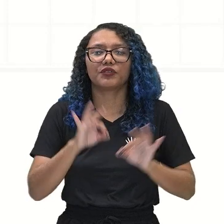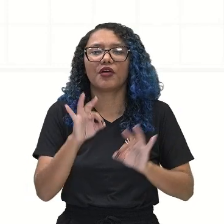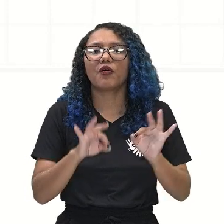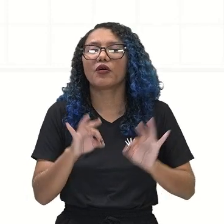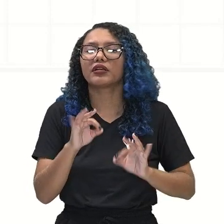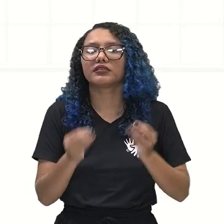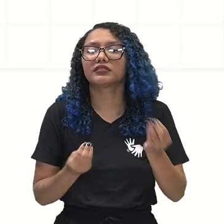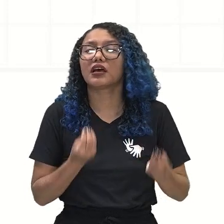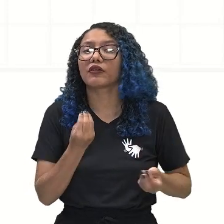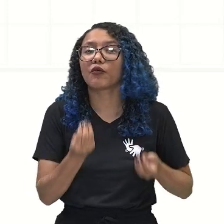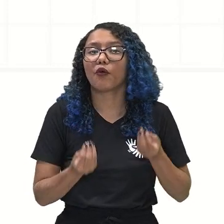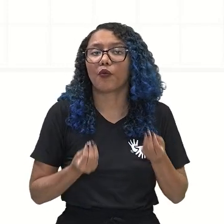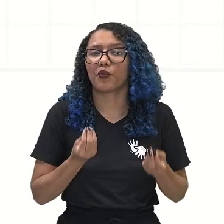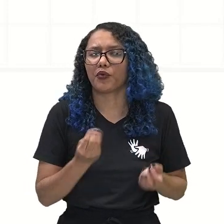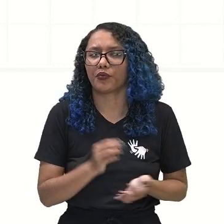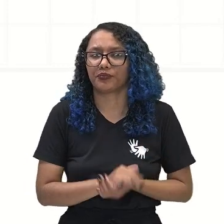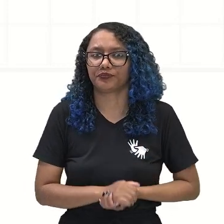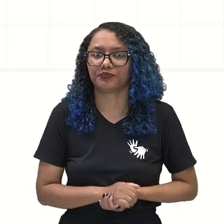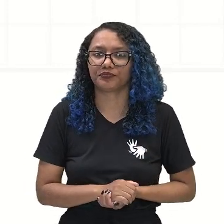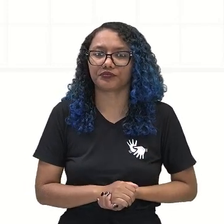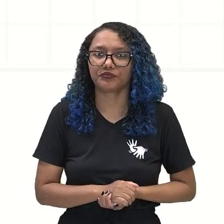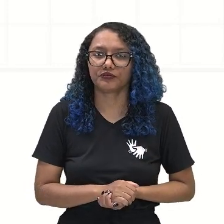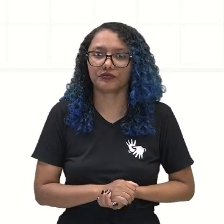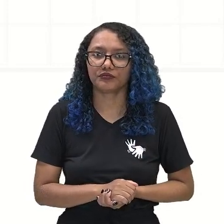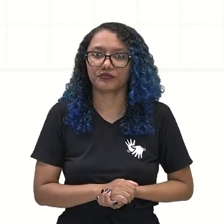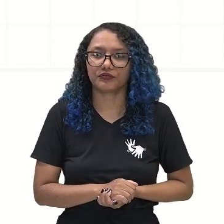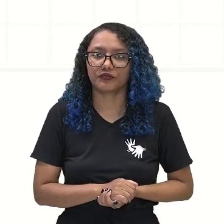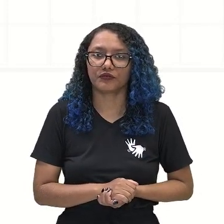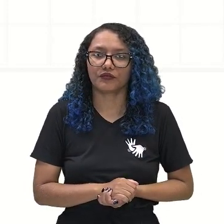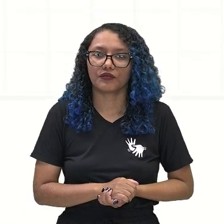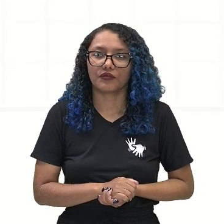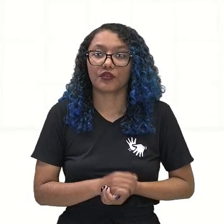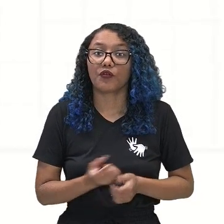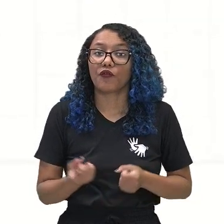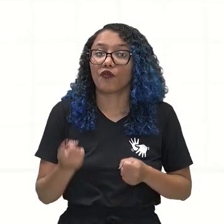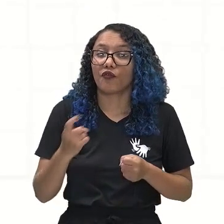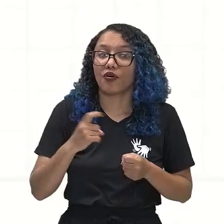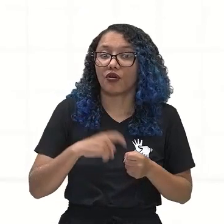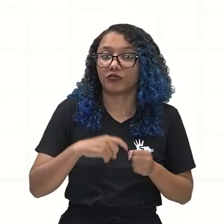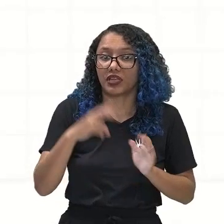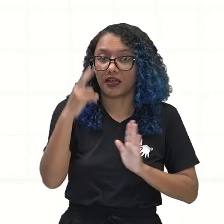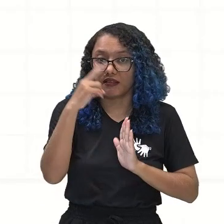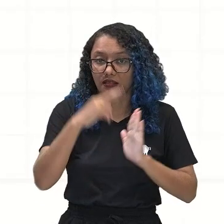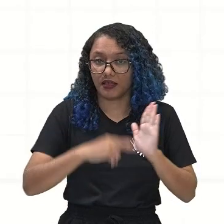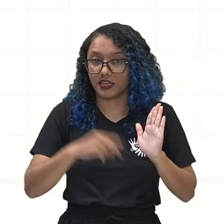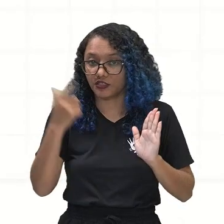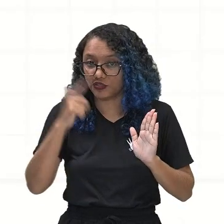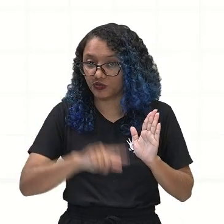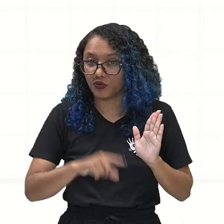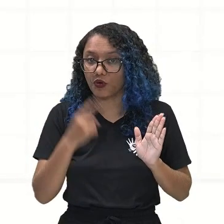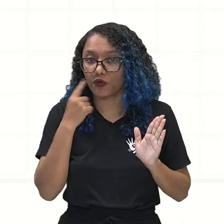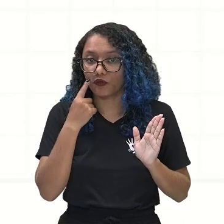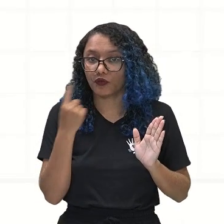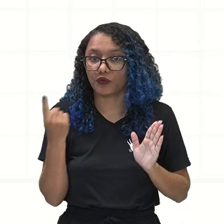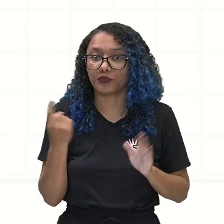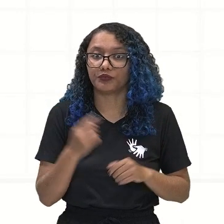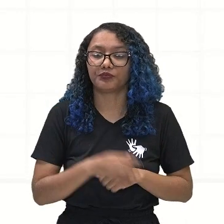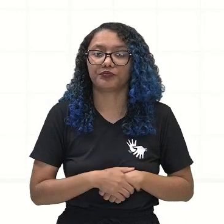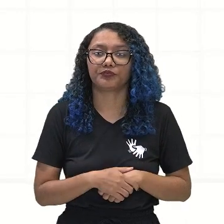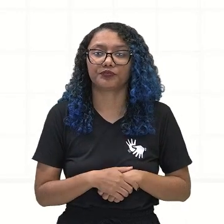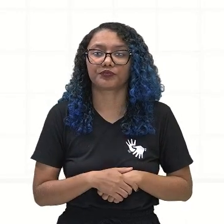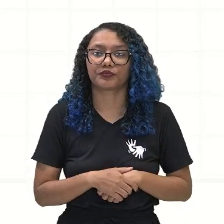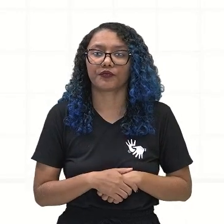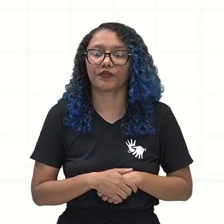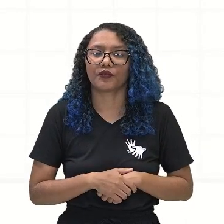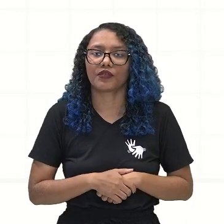vamos estruturar? Vamos voltar a ler o problema. Olha o que o problema diz. O